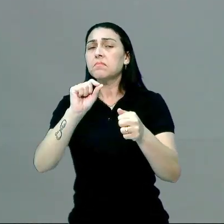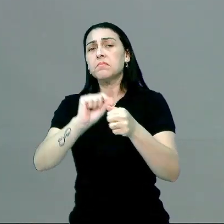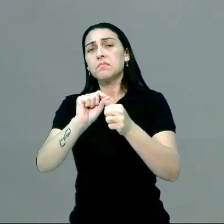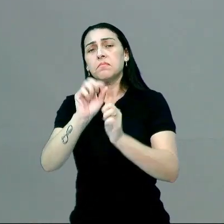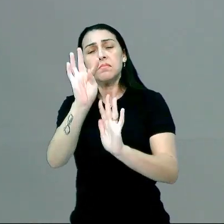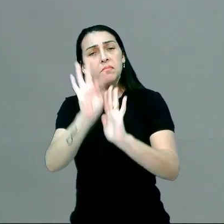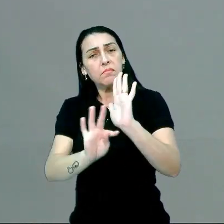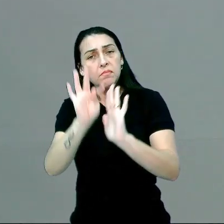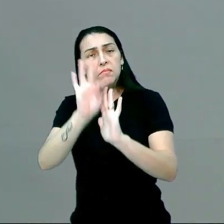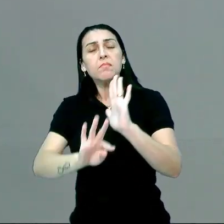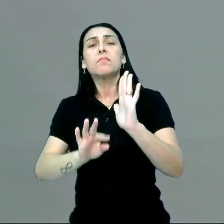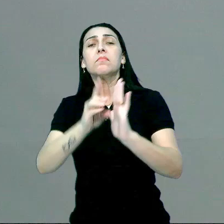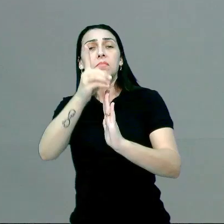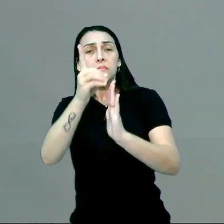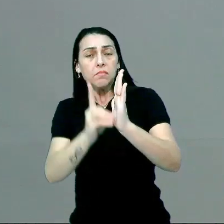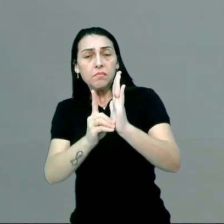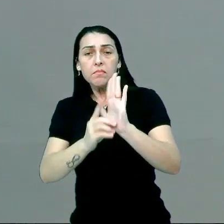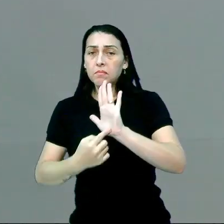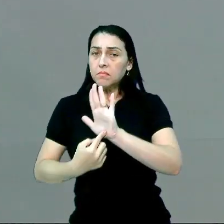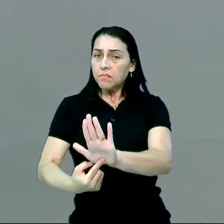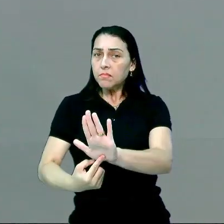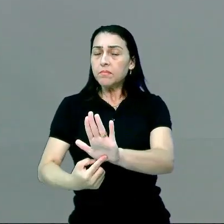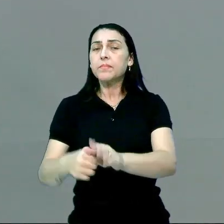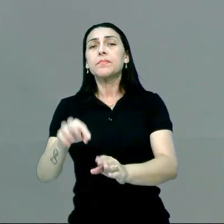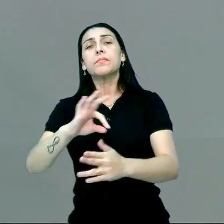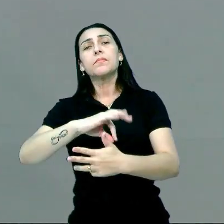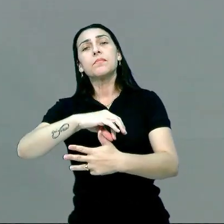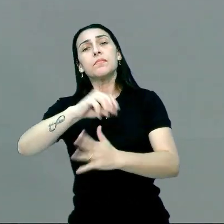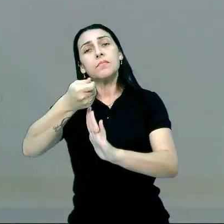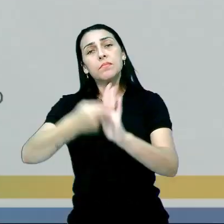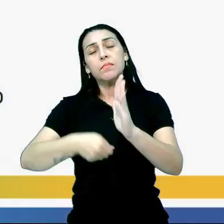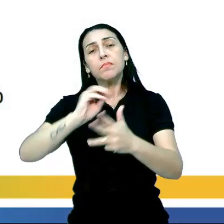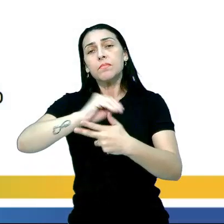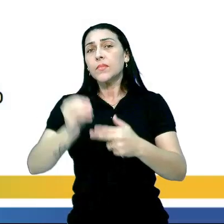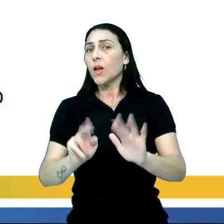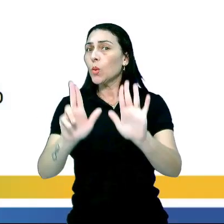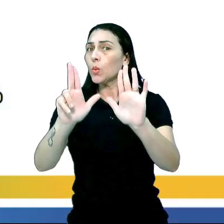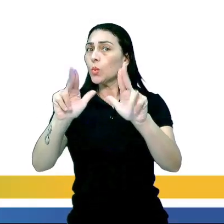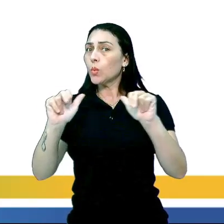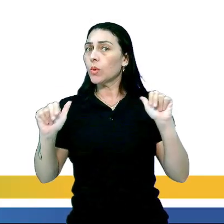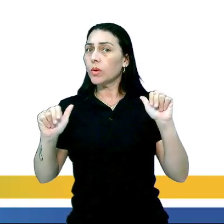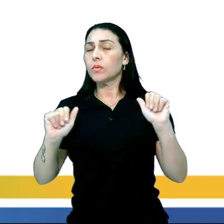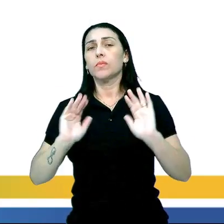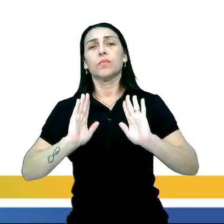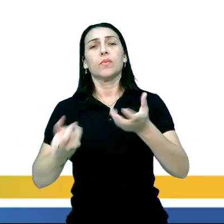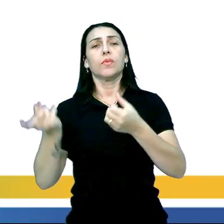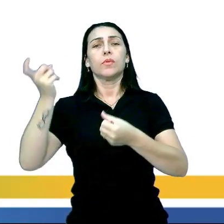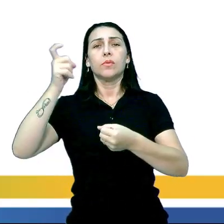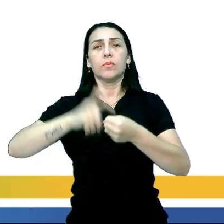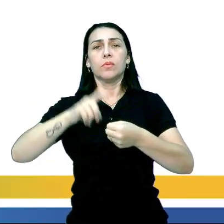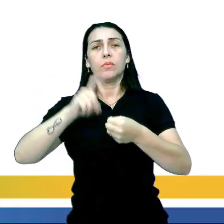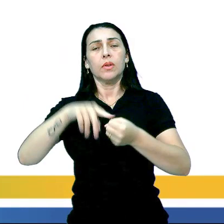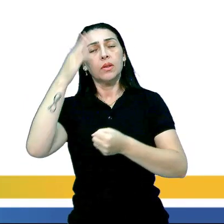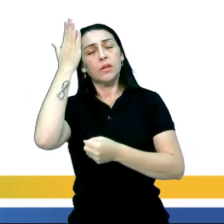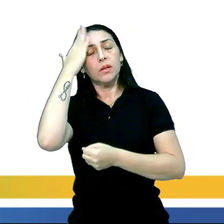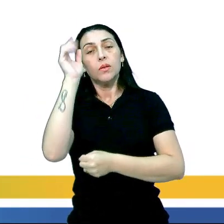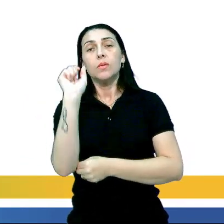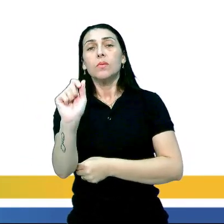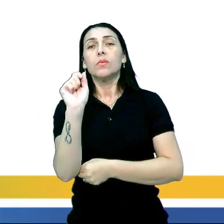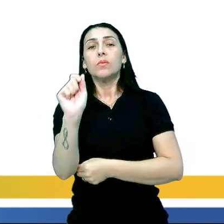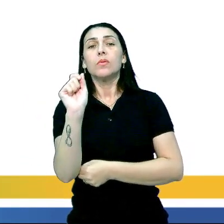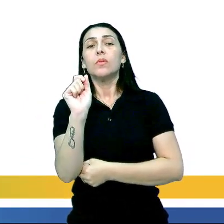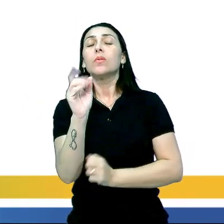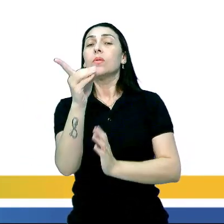um texto dissertativo expositivo na redação do Enem? Jamais. E aí nós voltamos aqui para entender que